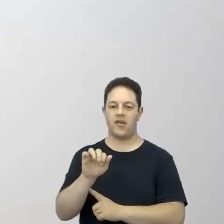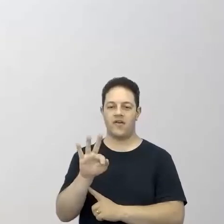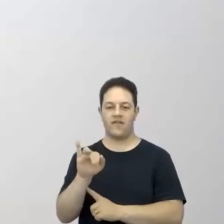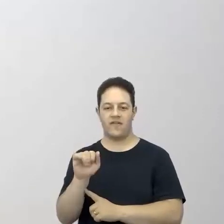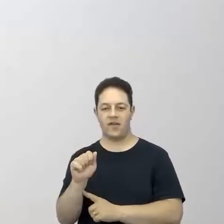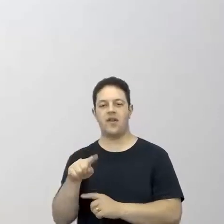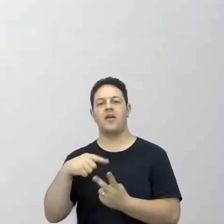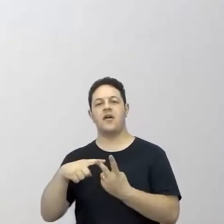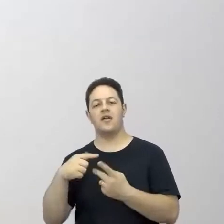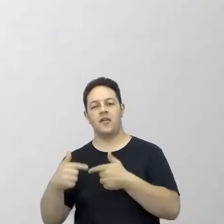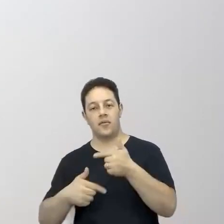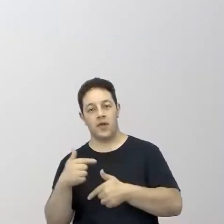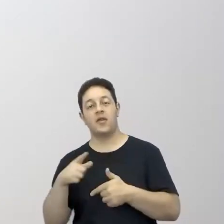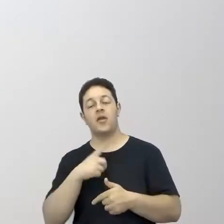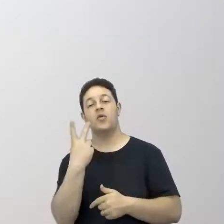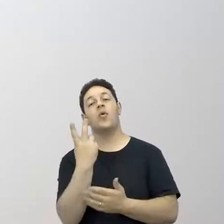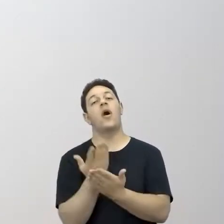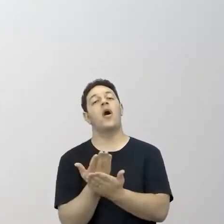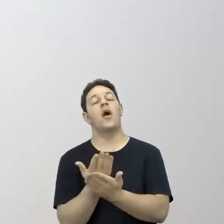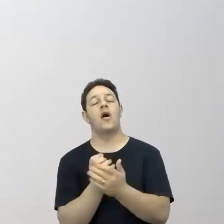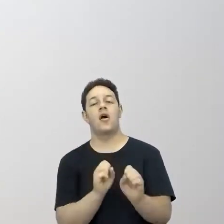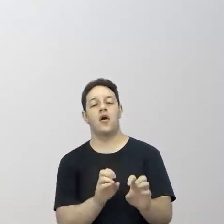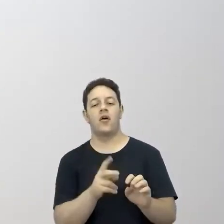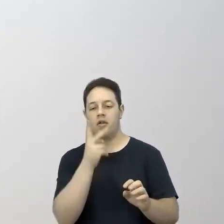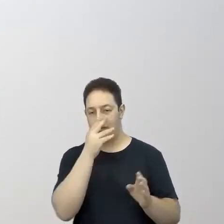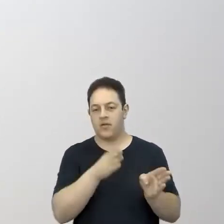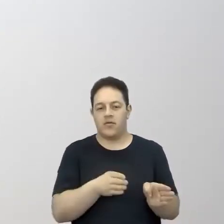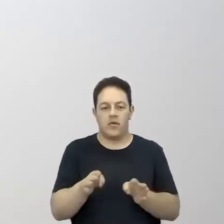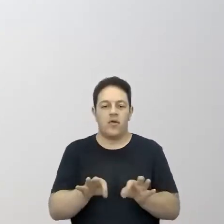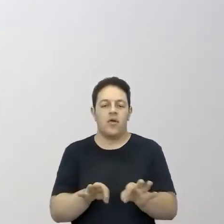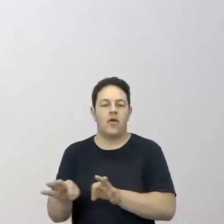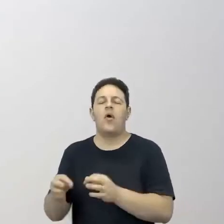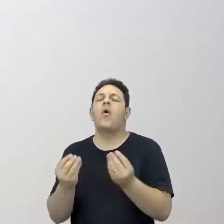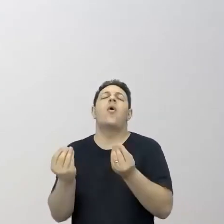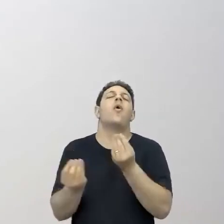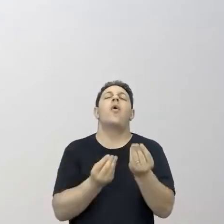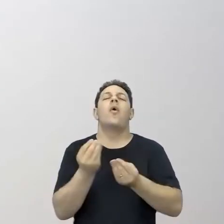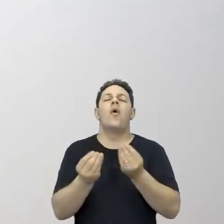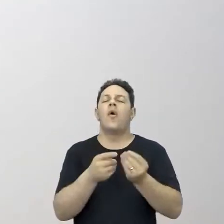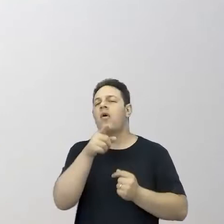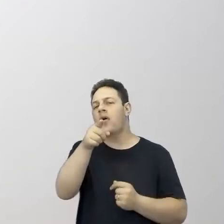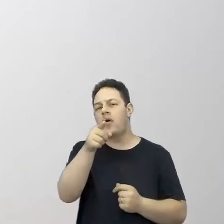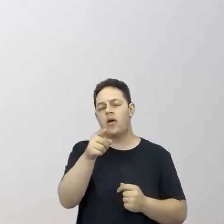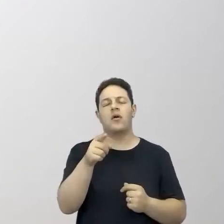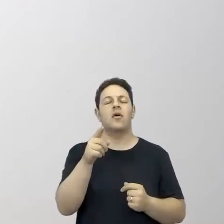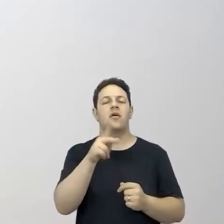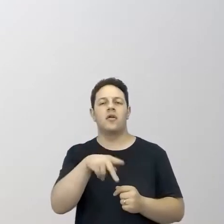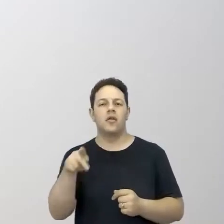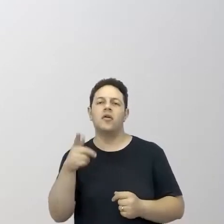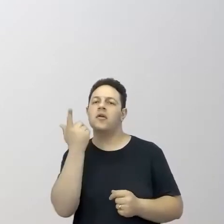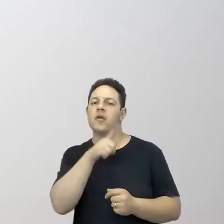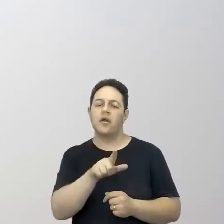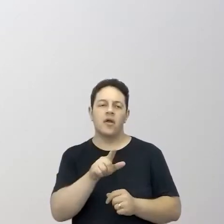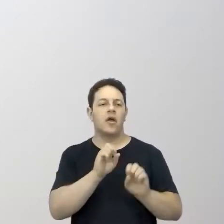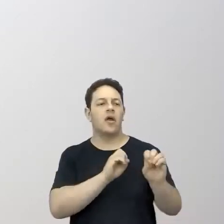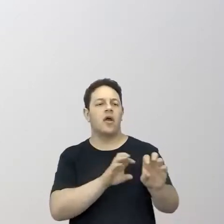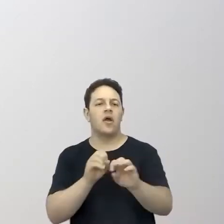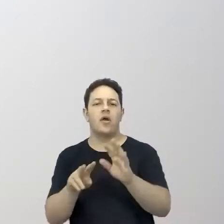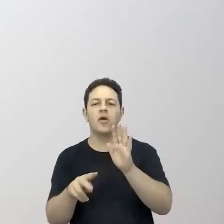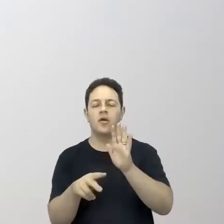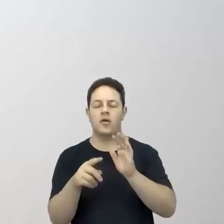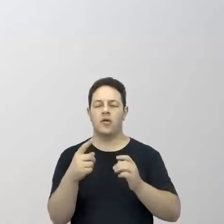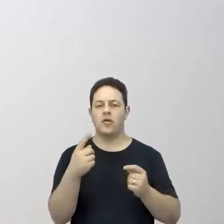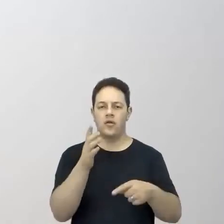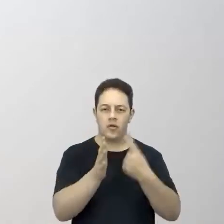2 aulas para sistematização. Então, como que em 2 aulas todas as pessoas necessárias vão poder